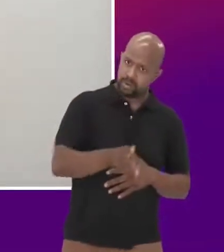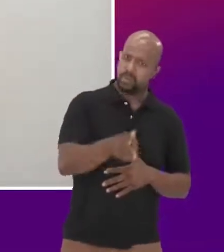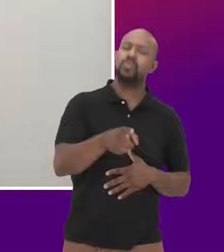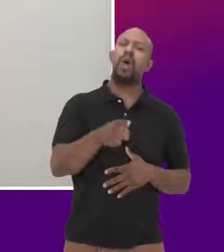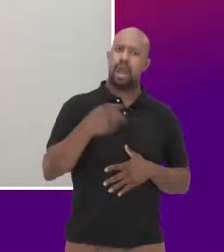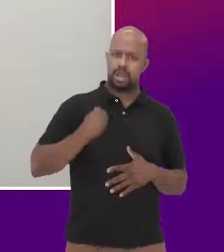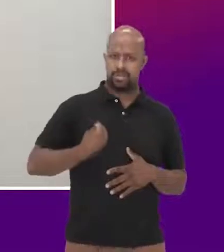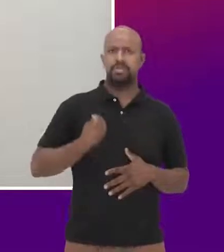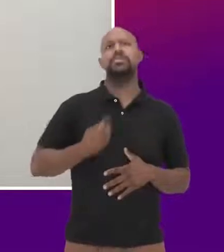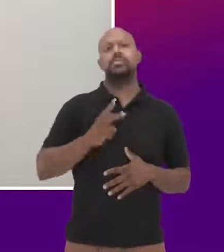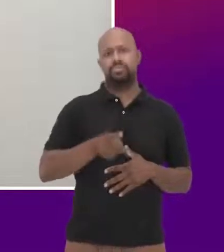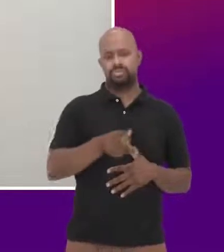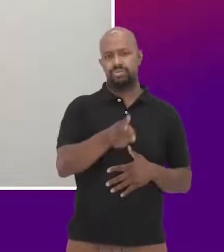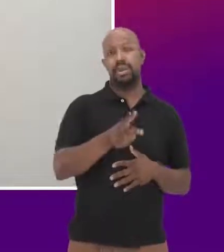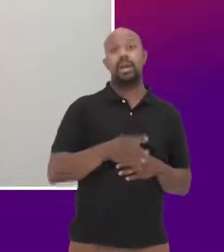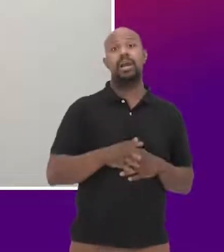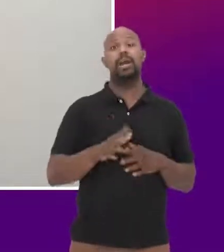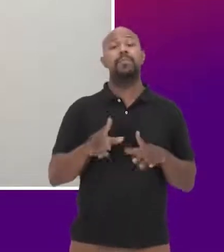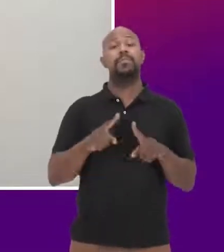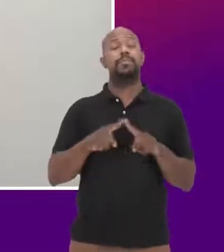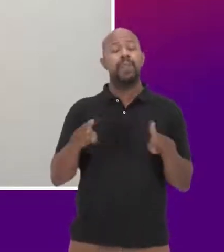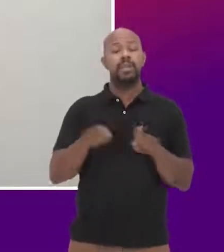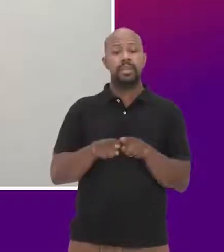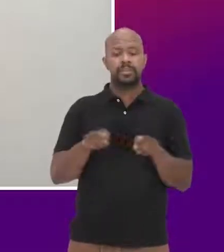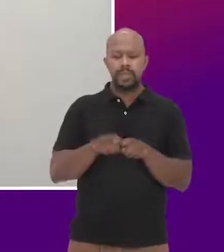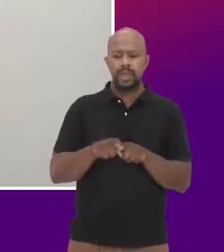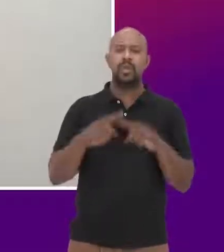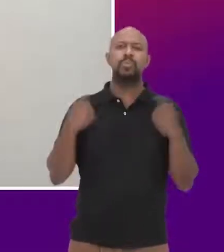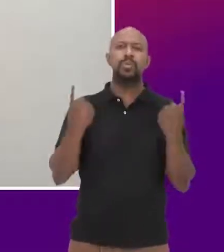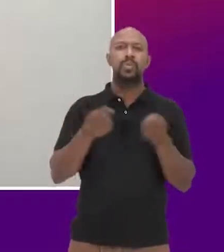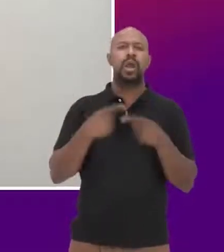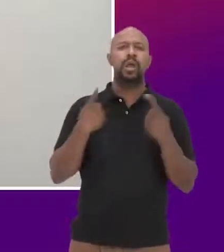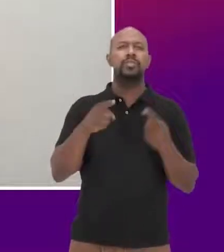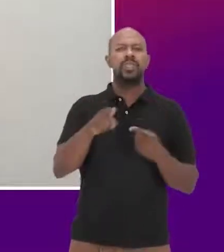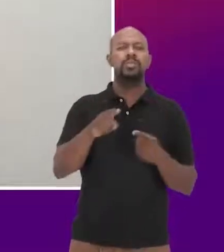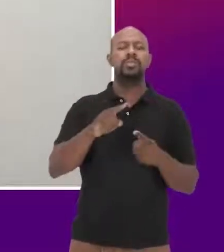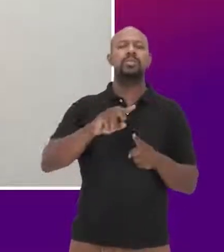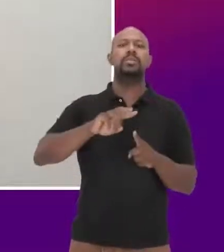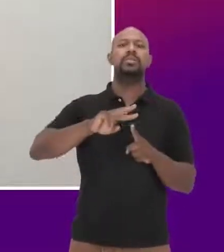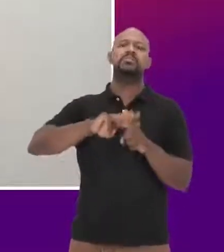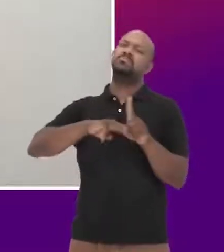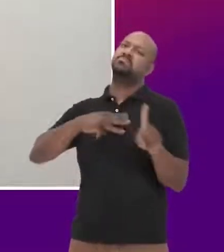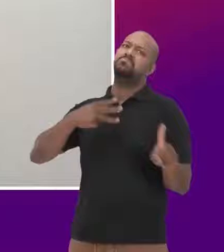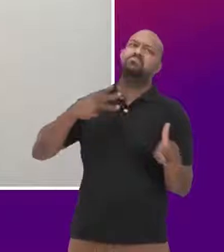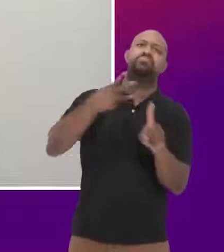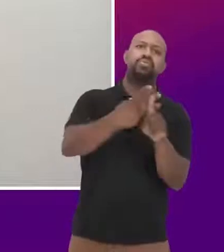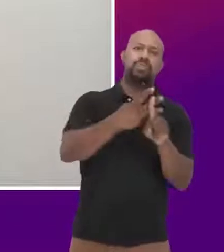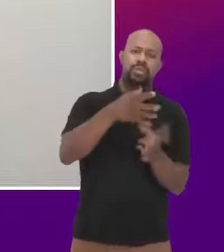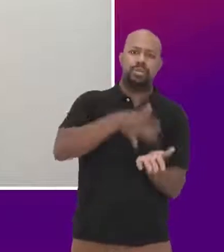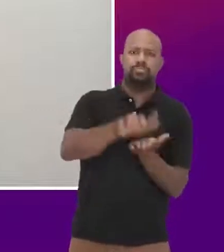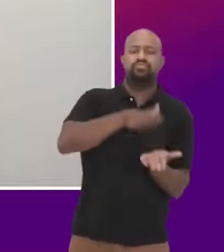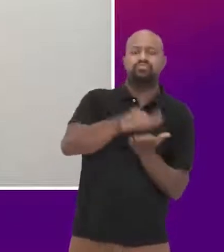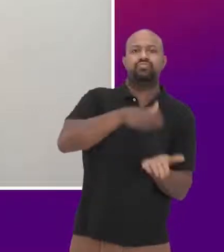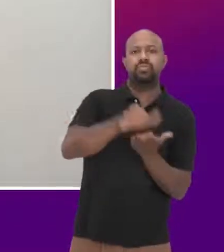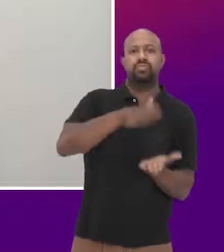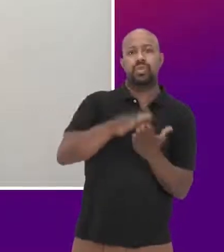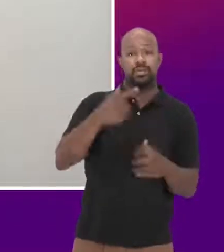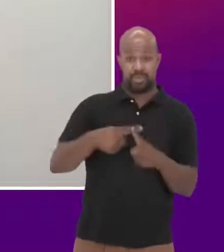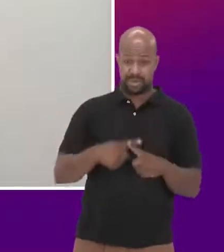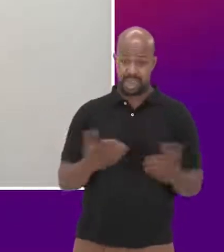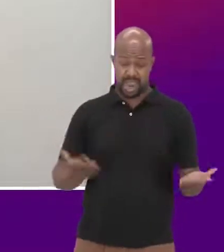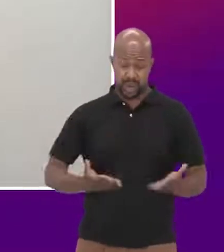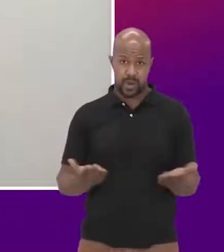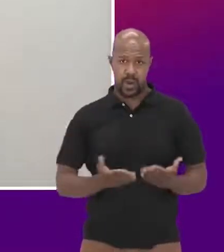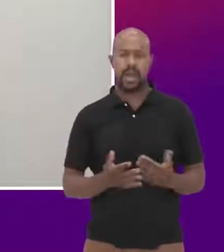continuar existindo, como nós vamos triplicar a tiragem dela. Porque a partir